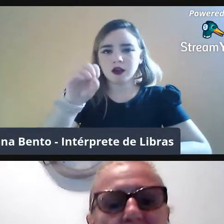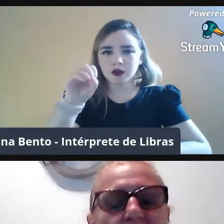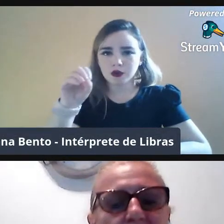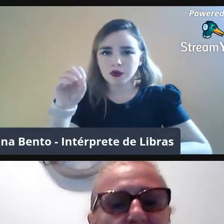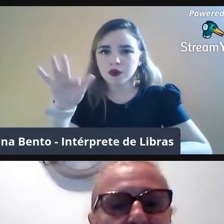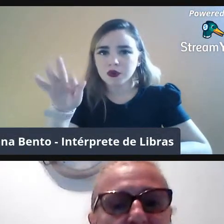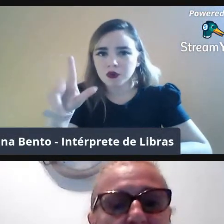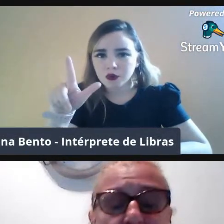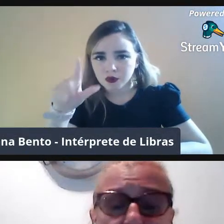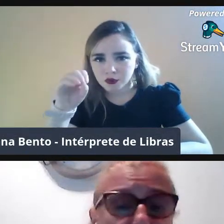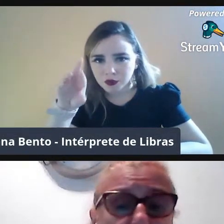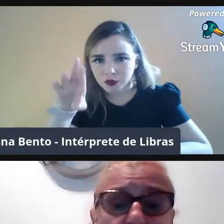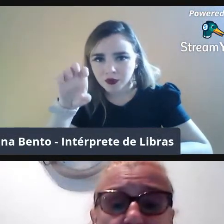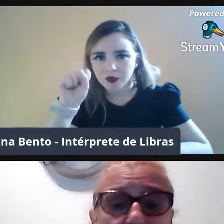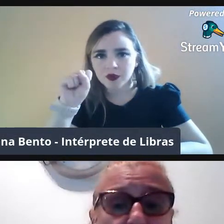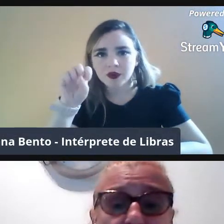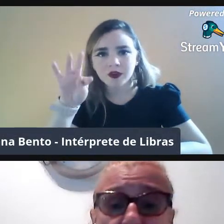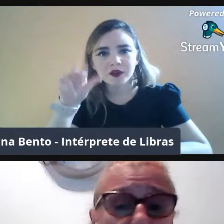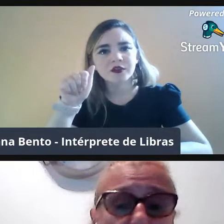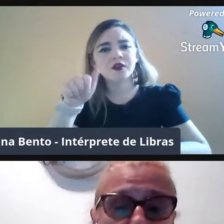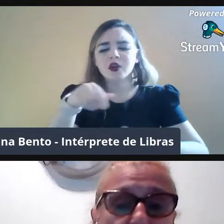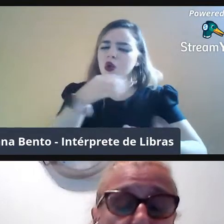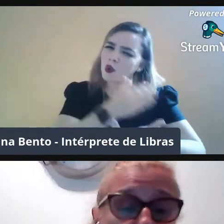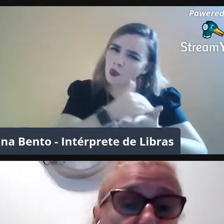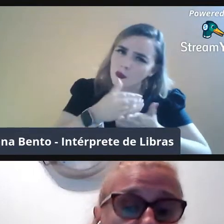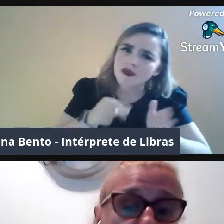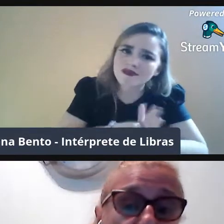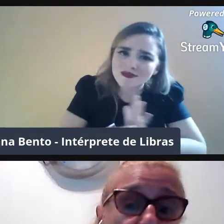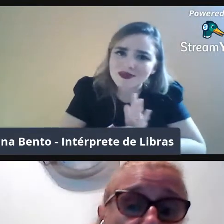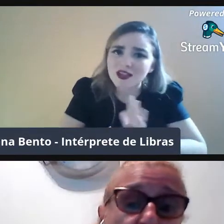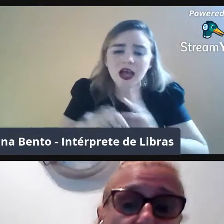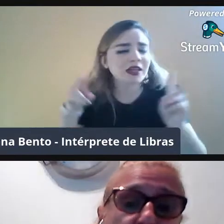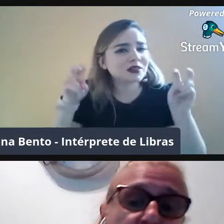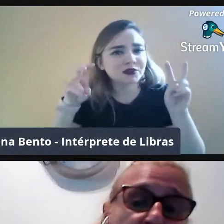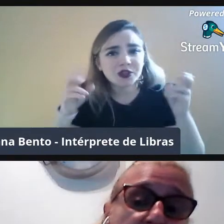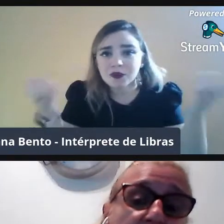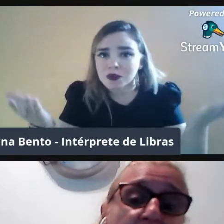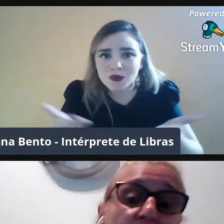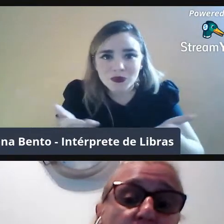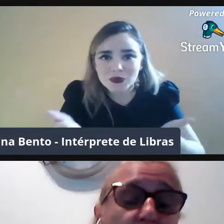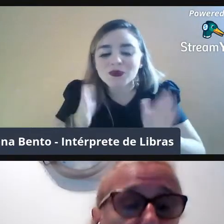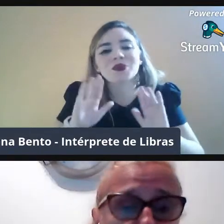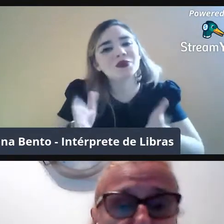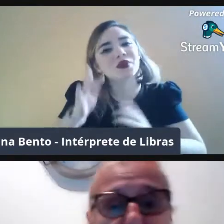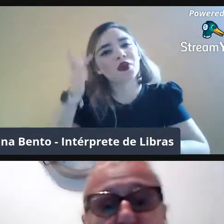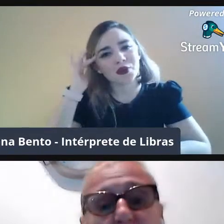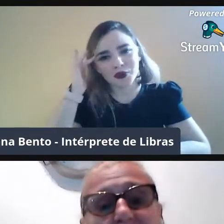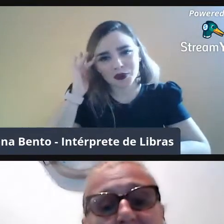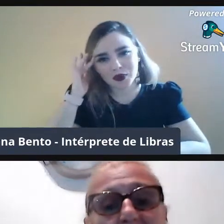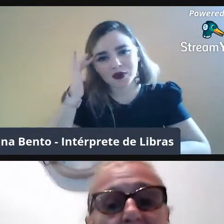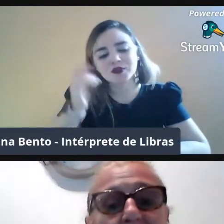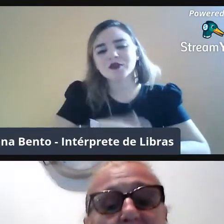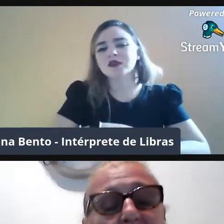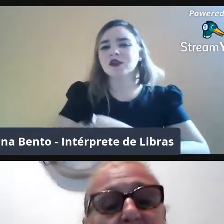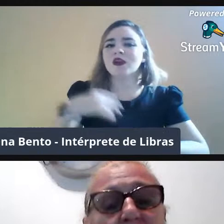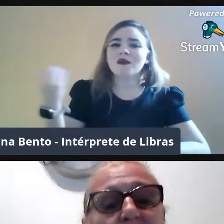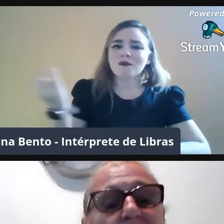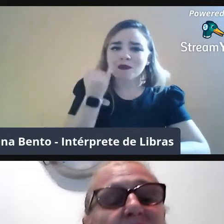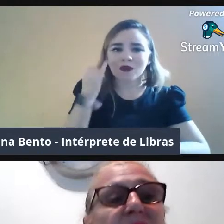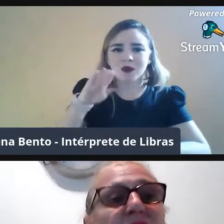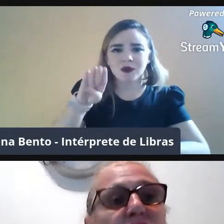pesquisar na internet esses temas. São os temas extremamente atuais, e eu acho que é sobre biodigestores